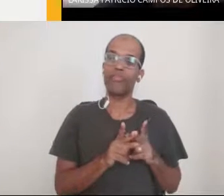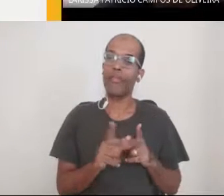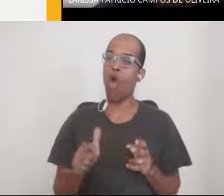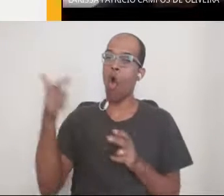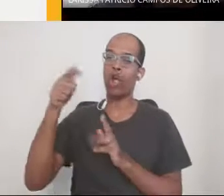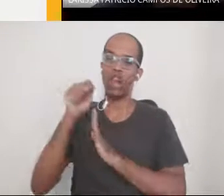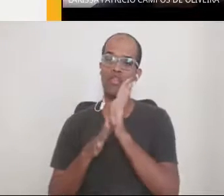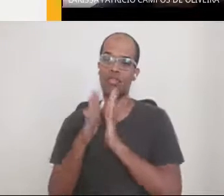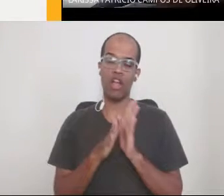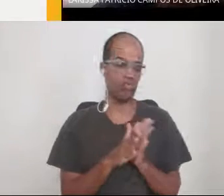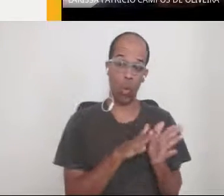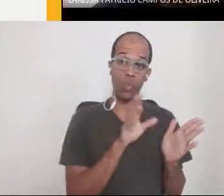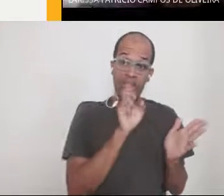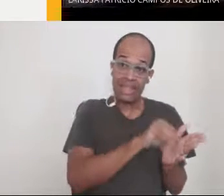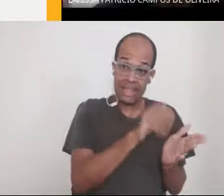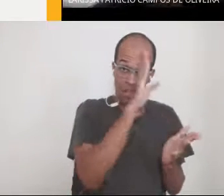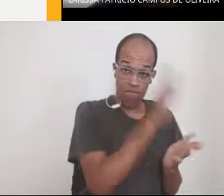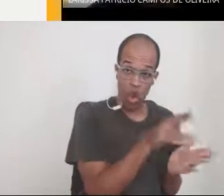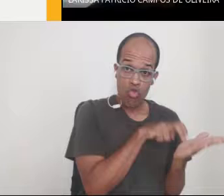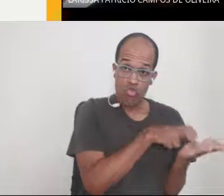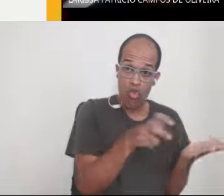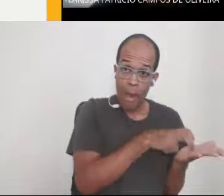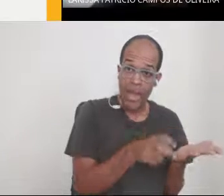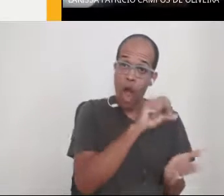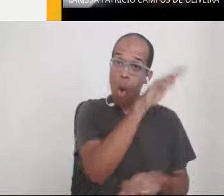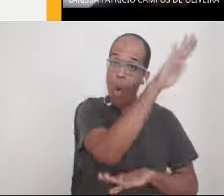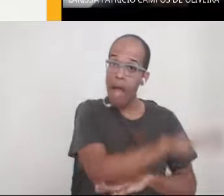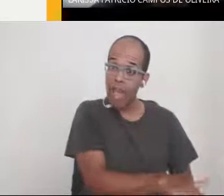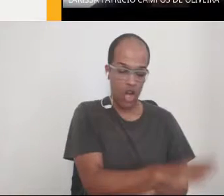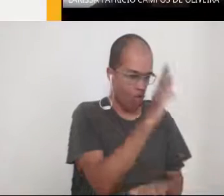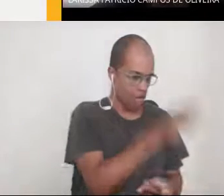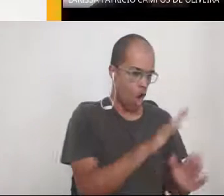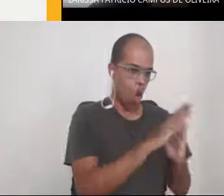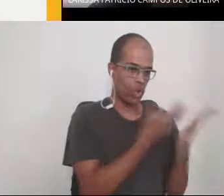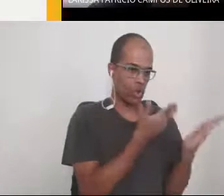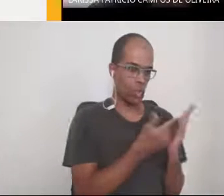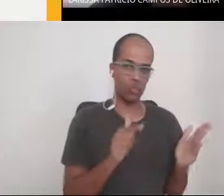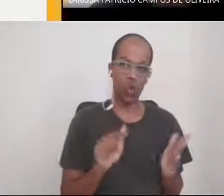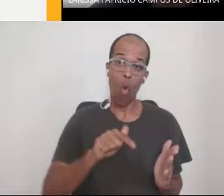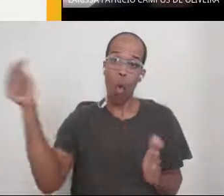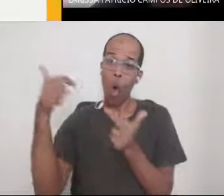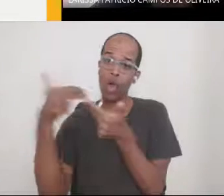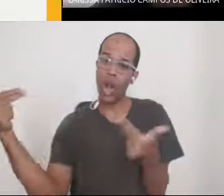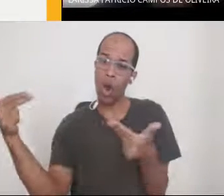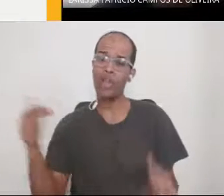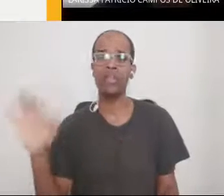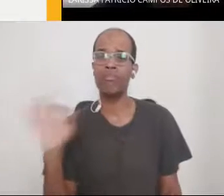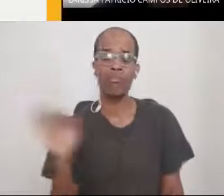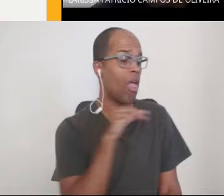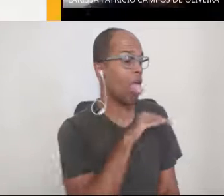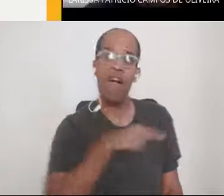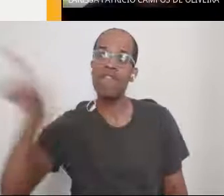atividades. Então, durante o período da manhã, se o aluno está estudando, ou à tarde, isso para os pais, né? Não chama eles para fazerem outras coisas,